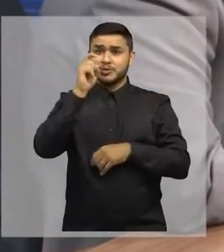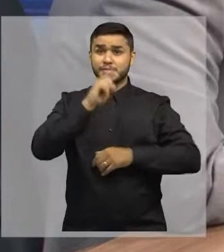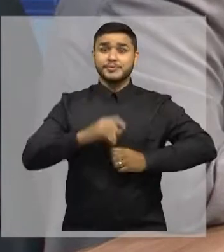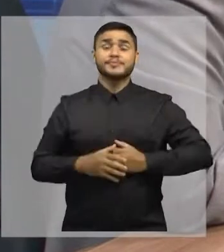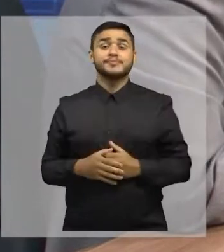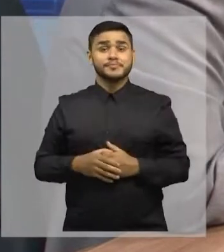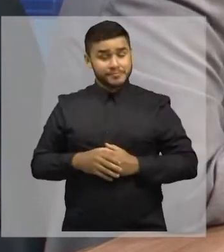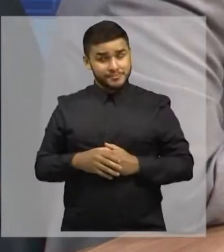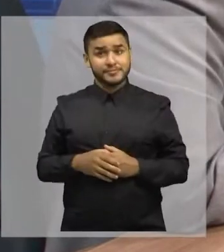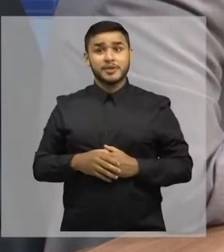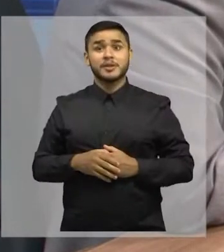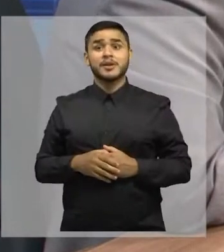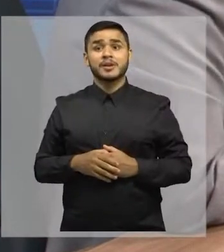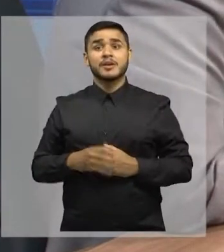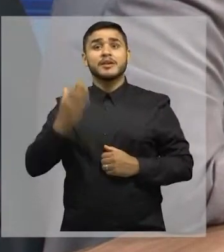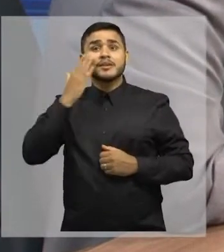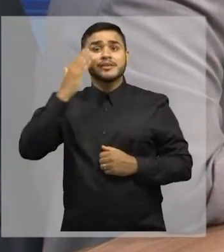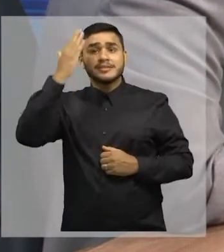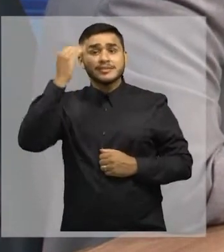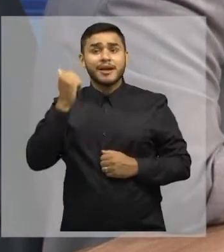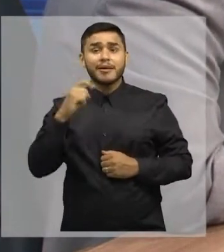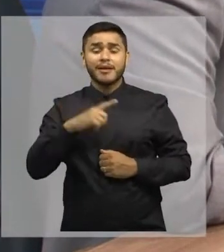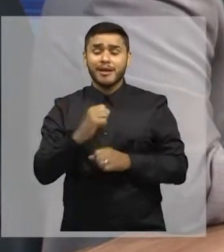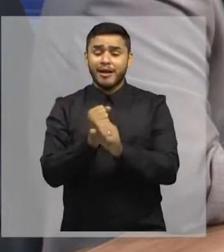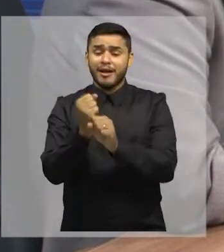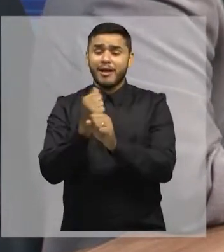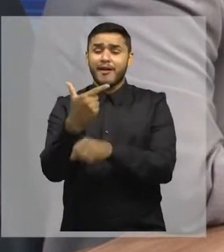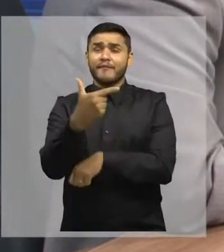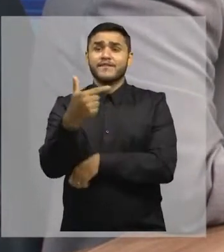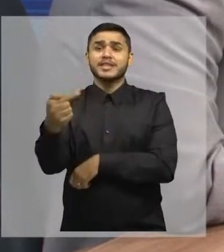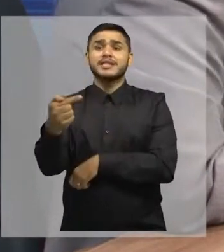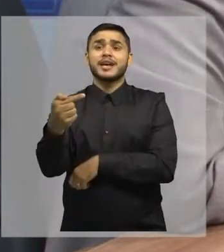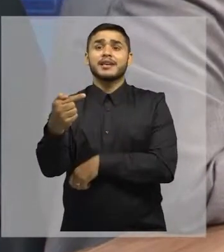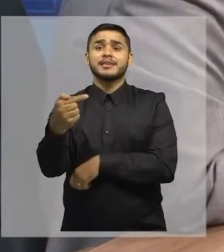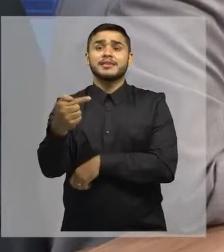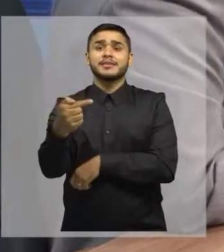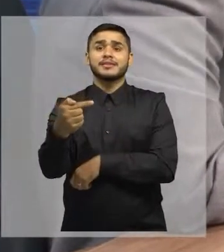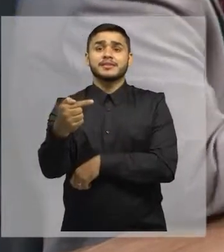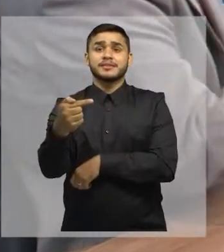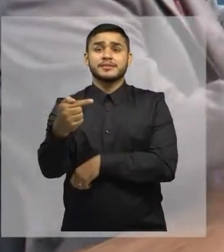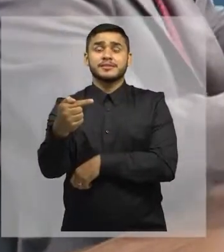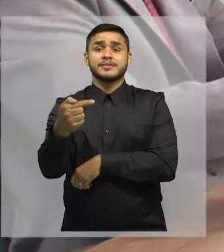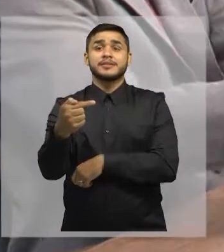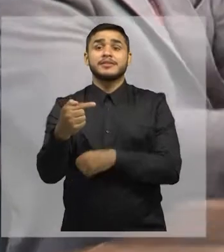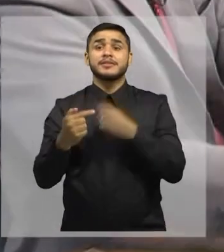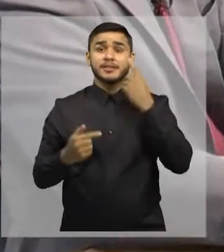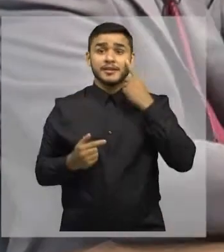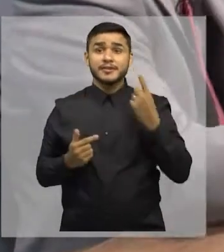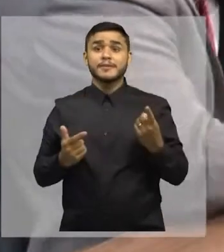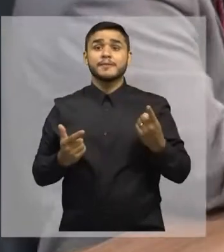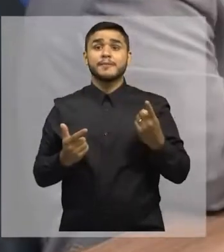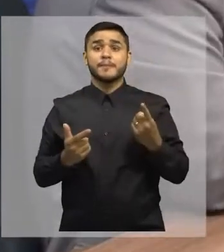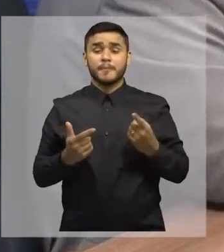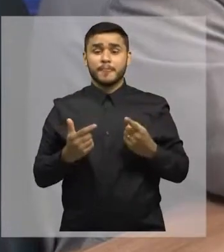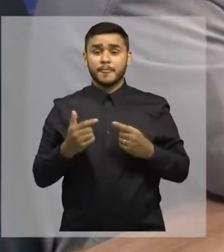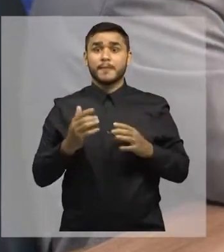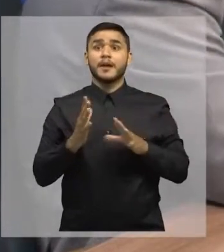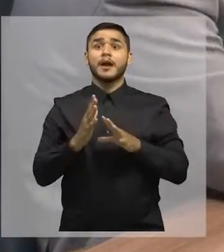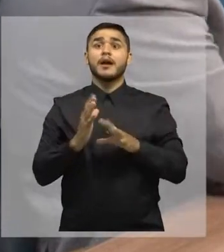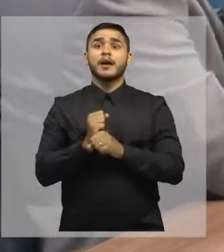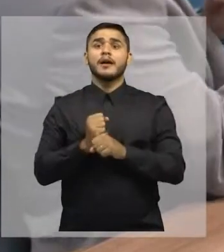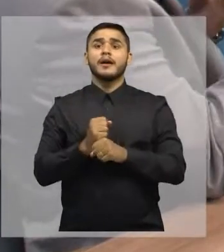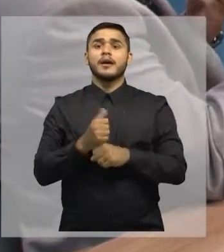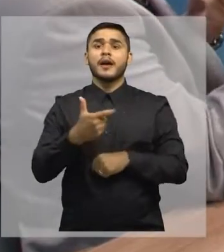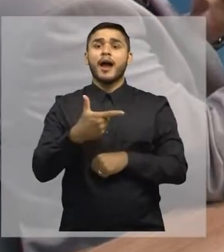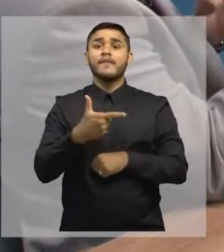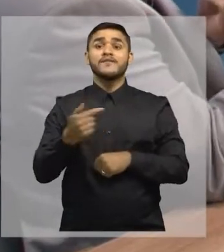passou 4, 5, 6 mandatos no Congresso e foi candidato a presidente, teve 3 votos. O Bolsonaro foi candidato a presidente da Câmara, teve 3 votos. Ele